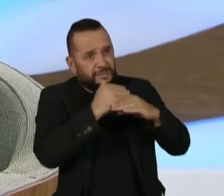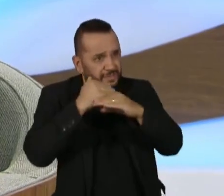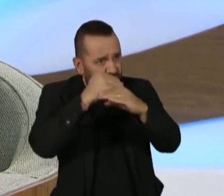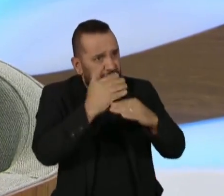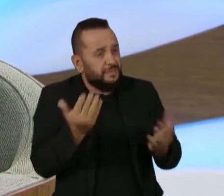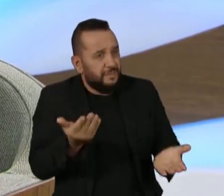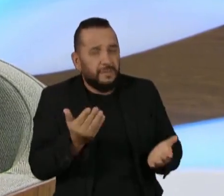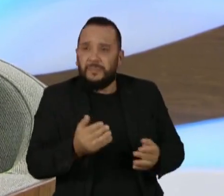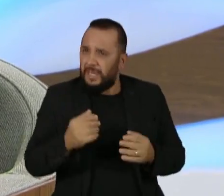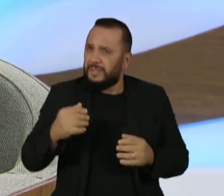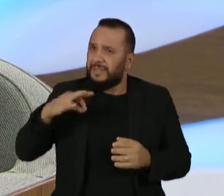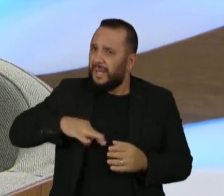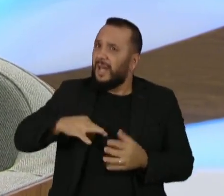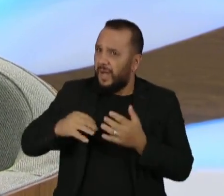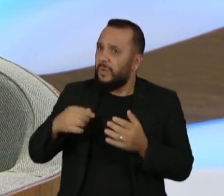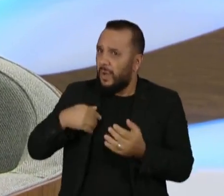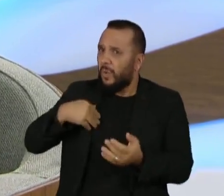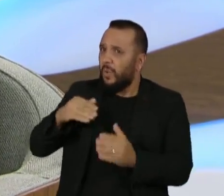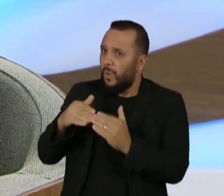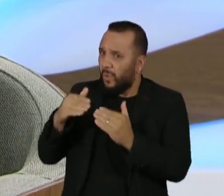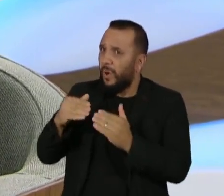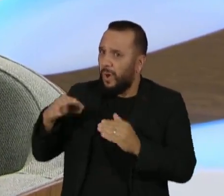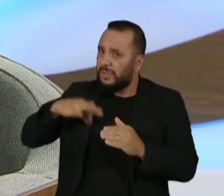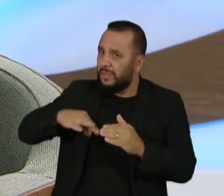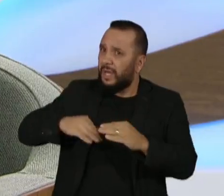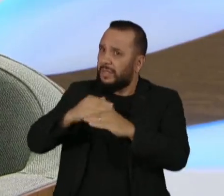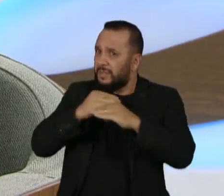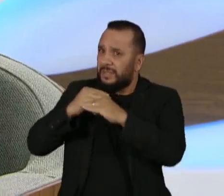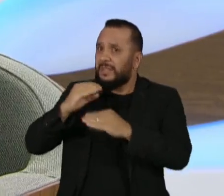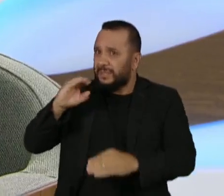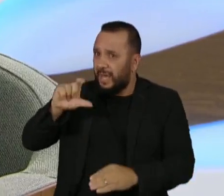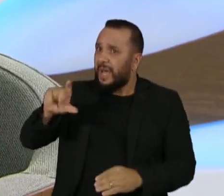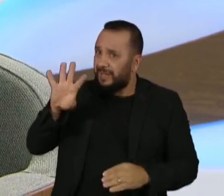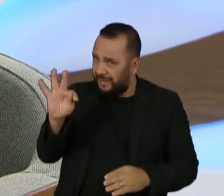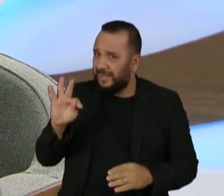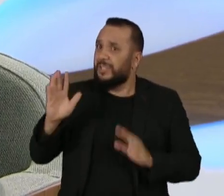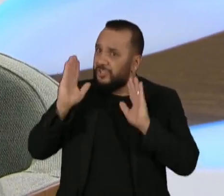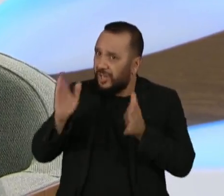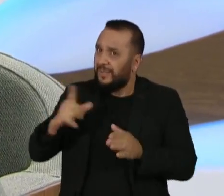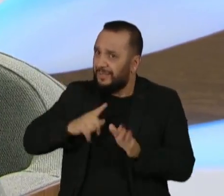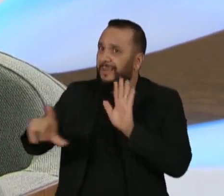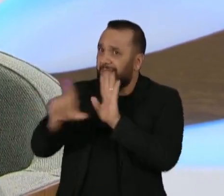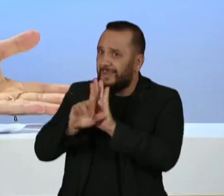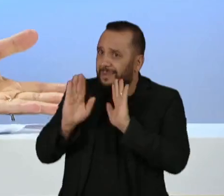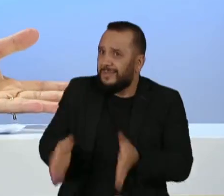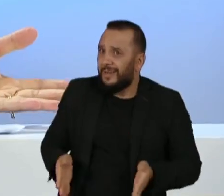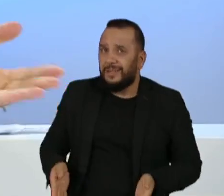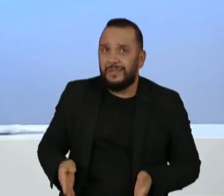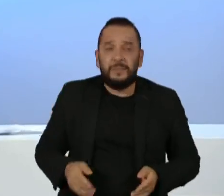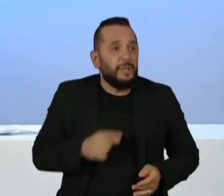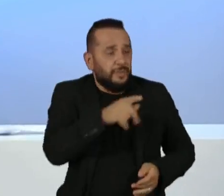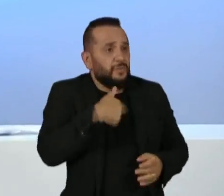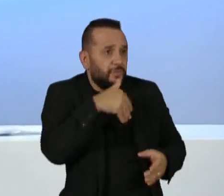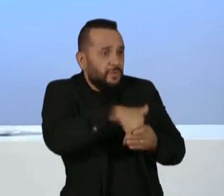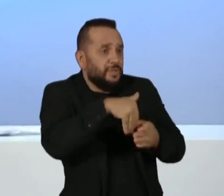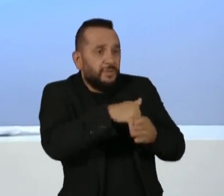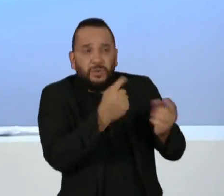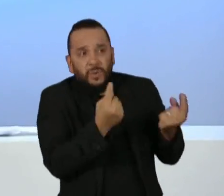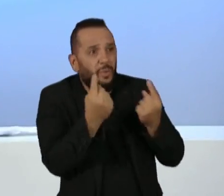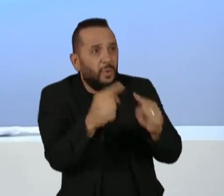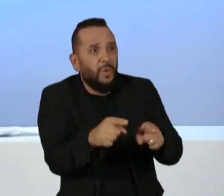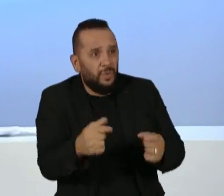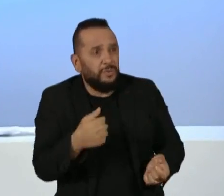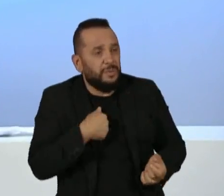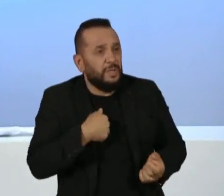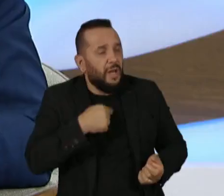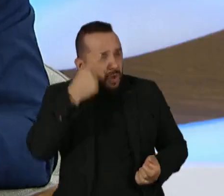você tem que honrar a equiparação salarial. Você tem que ter. Isso está previsto na CLT. Mais uma vez, isso já está na lei. Então, o senhor votou contra as